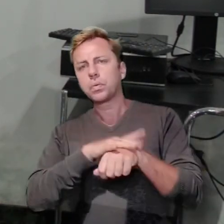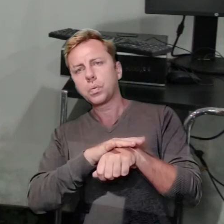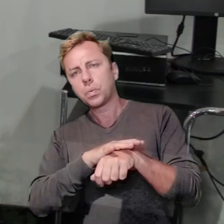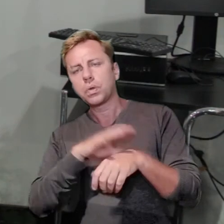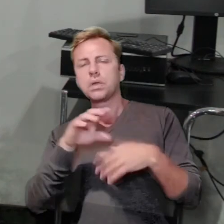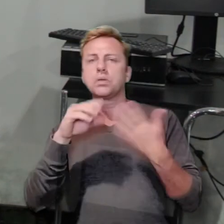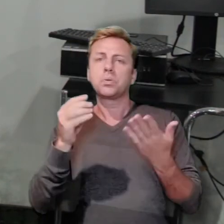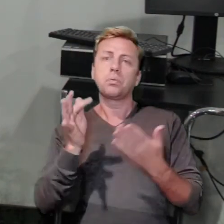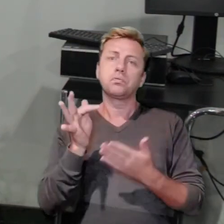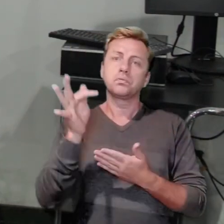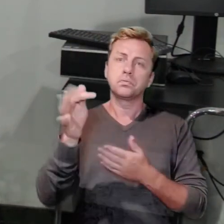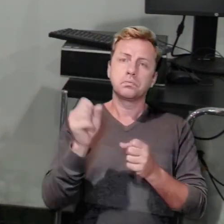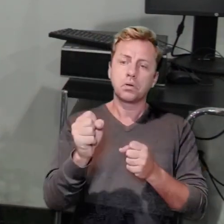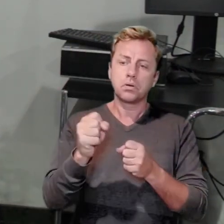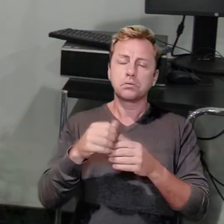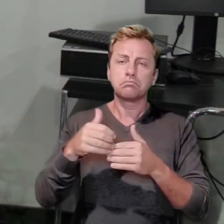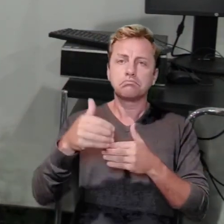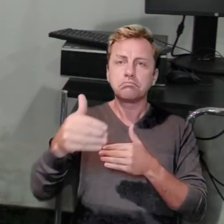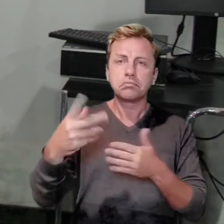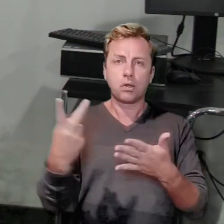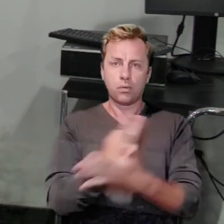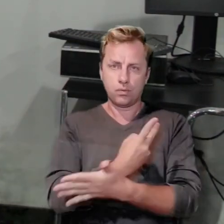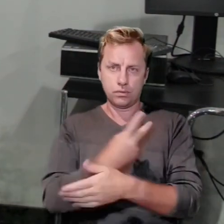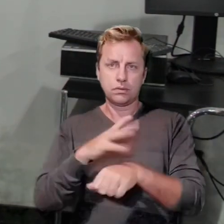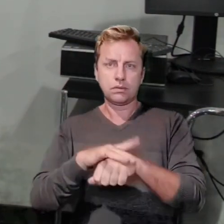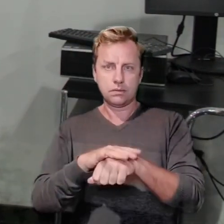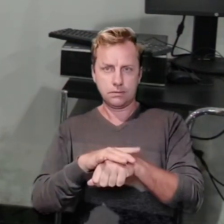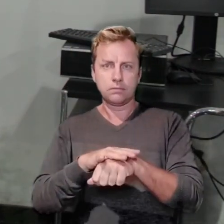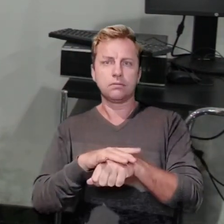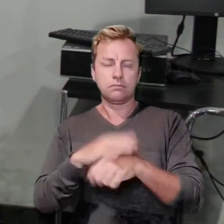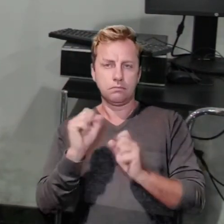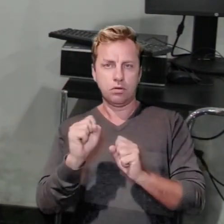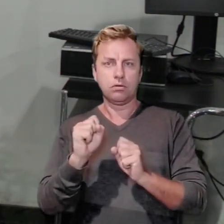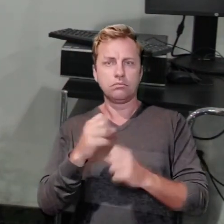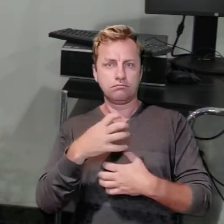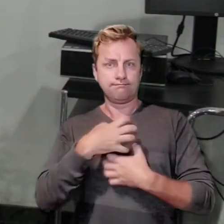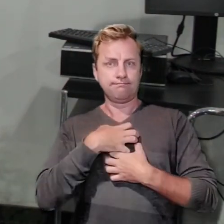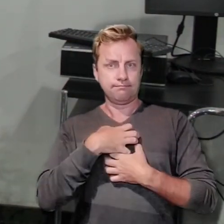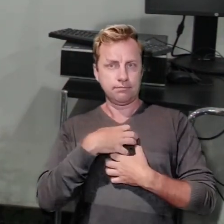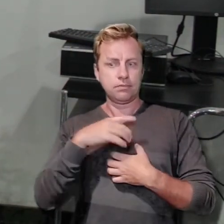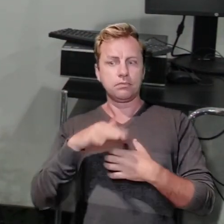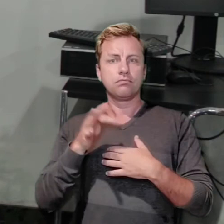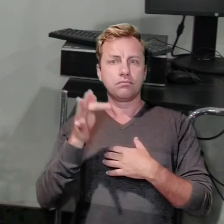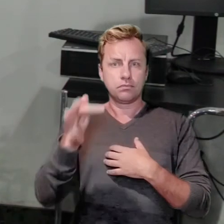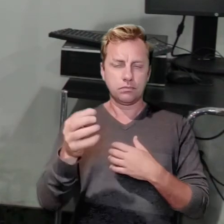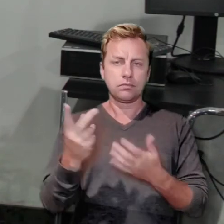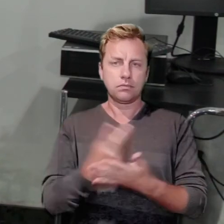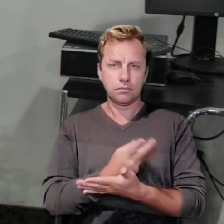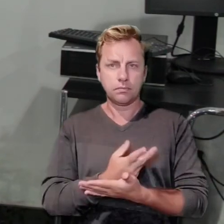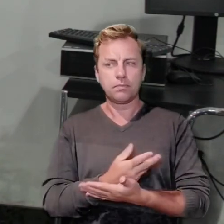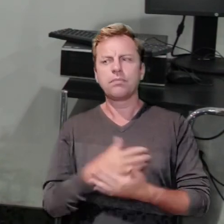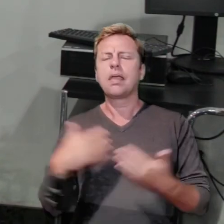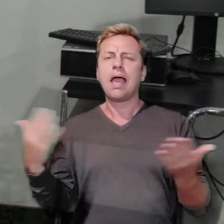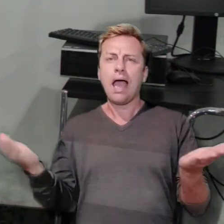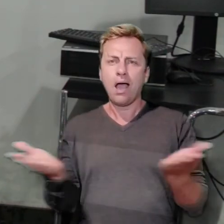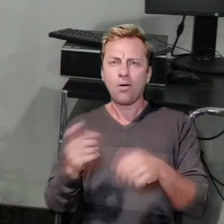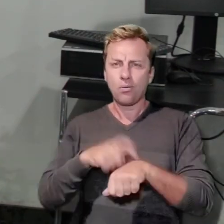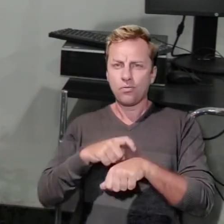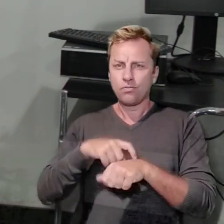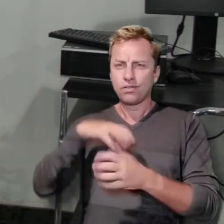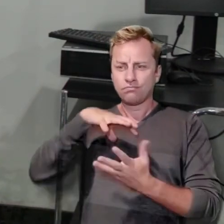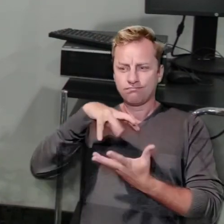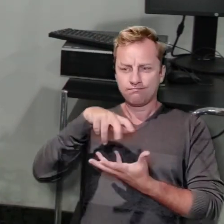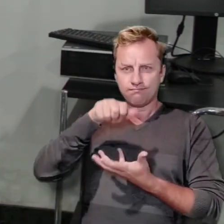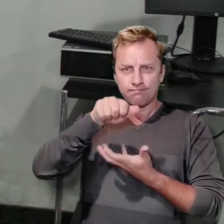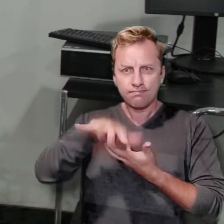dessas doenças ou está próximo de desenvolver os sintomas ou aparentar os sintomas dessa doença. Nesse momento